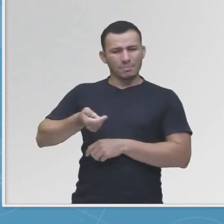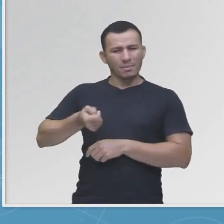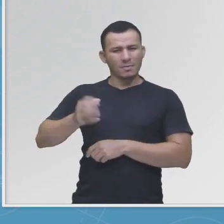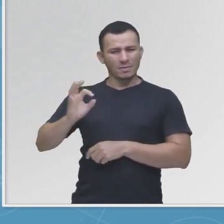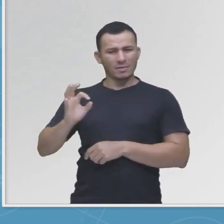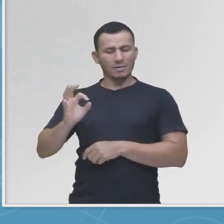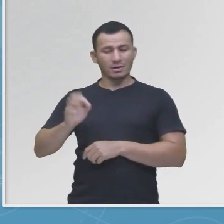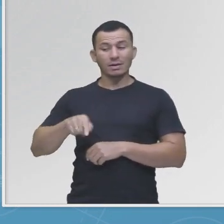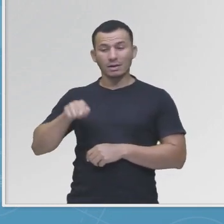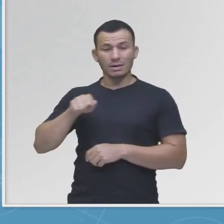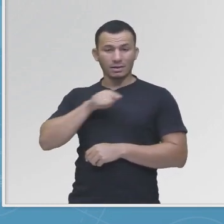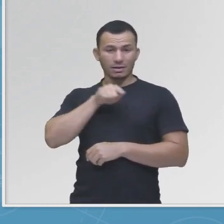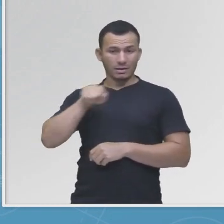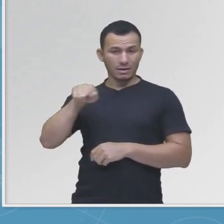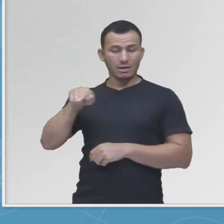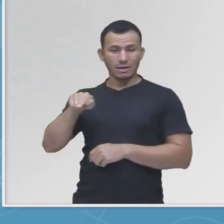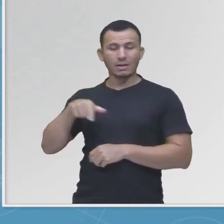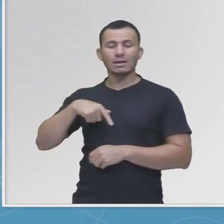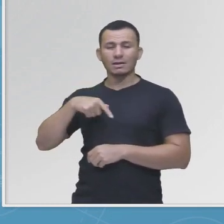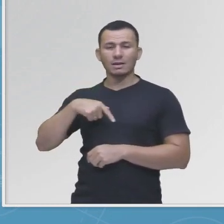que Pedrinho possui.